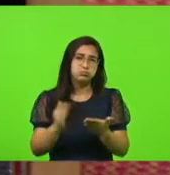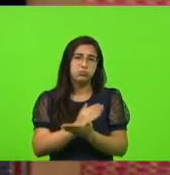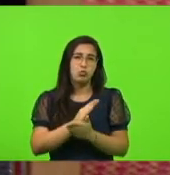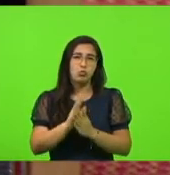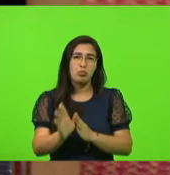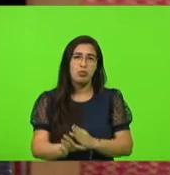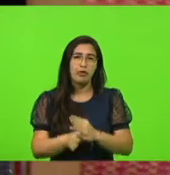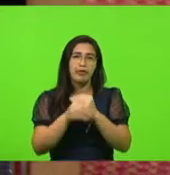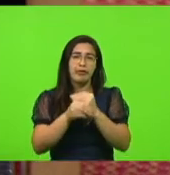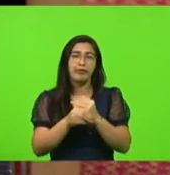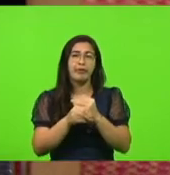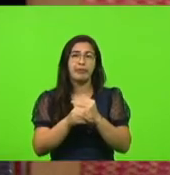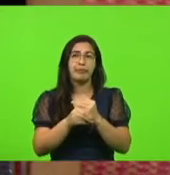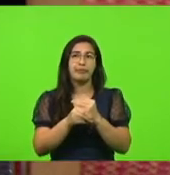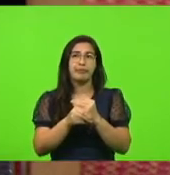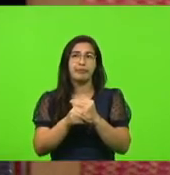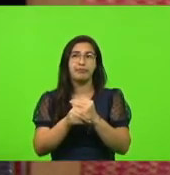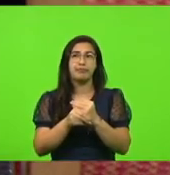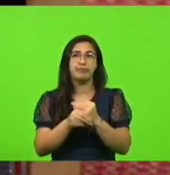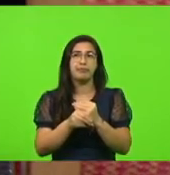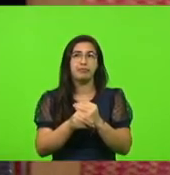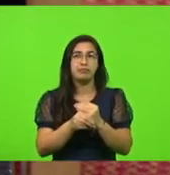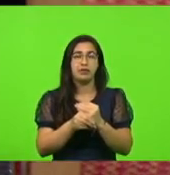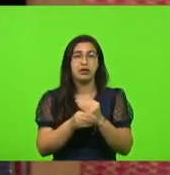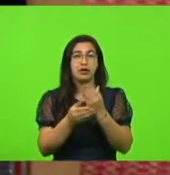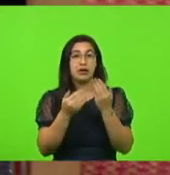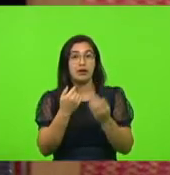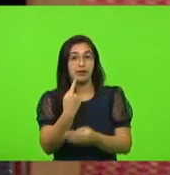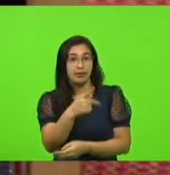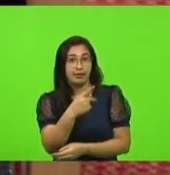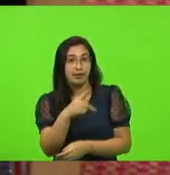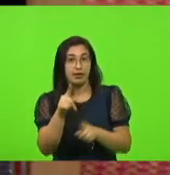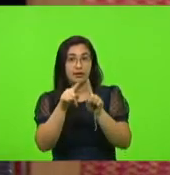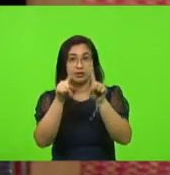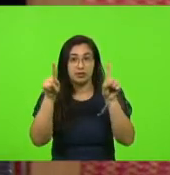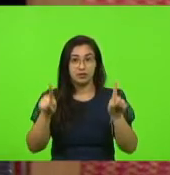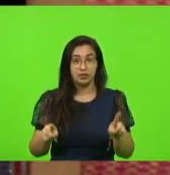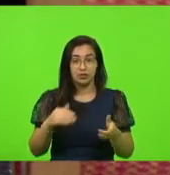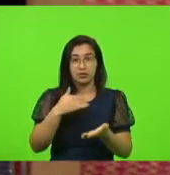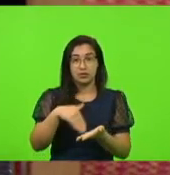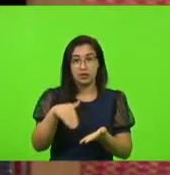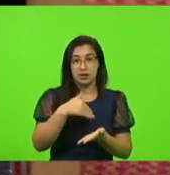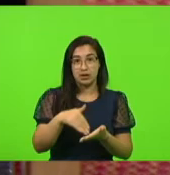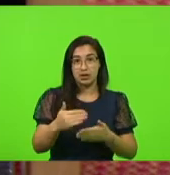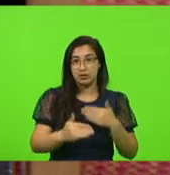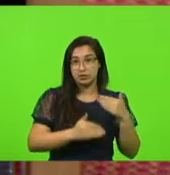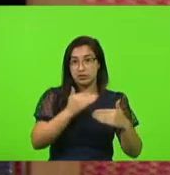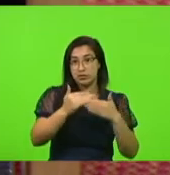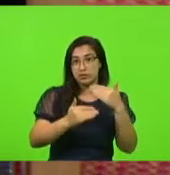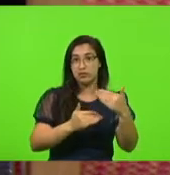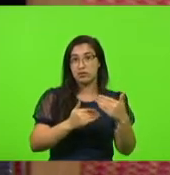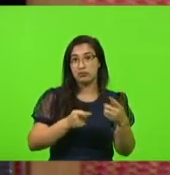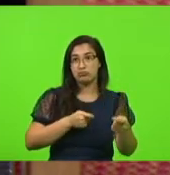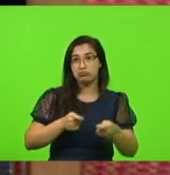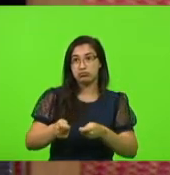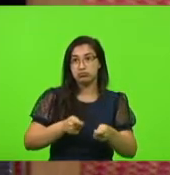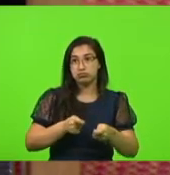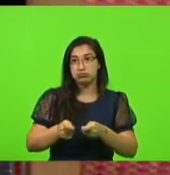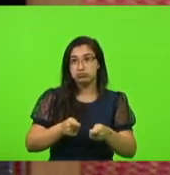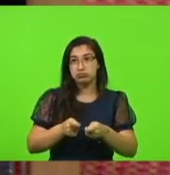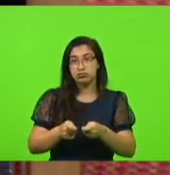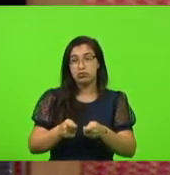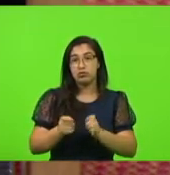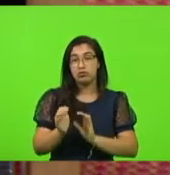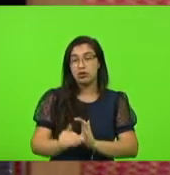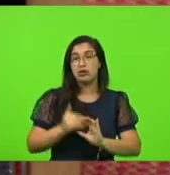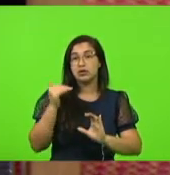emendas referentes aos servidores da Secretaria de Desenvolvimento Econômico. Recebi agora